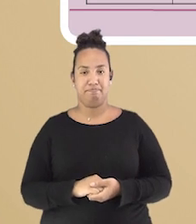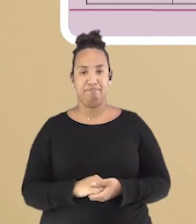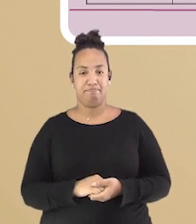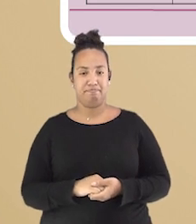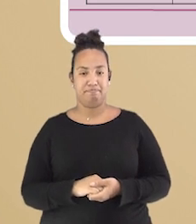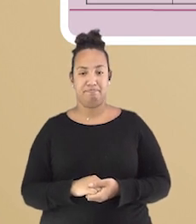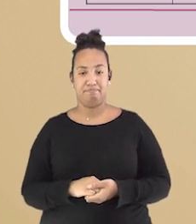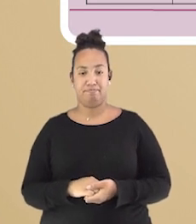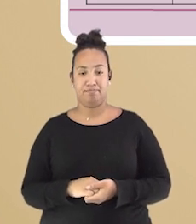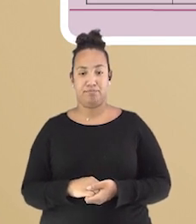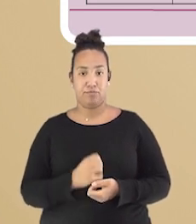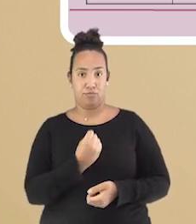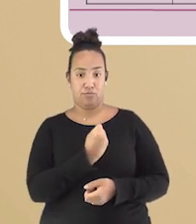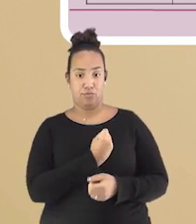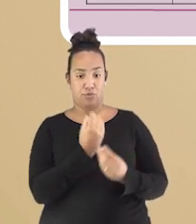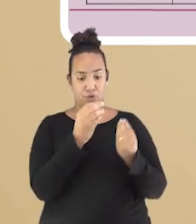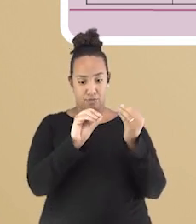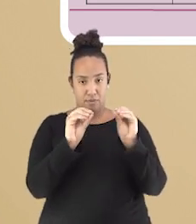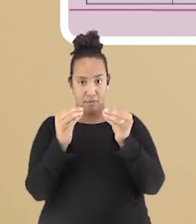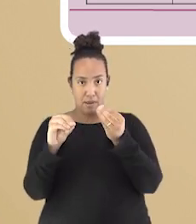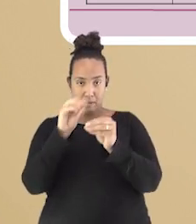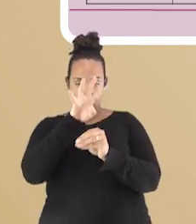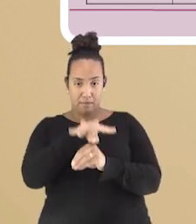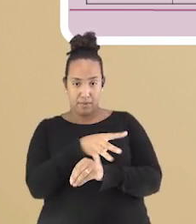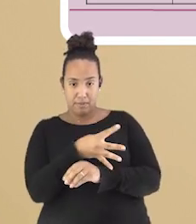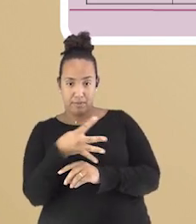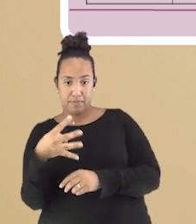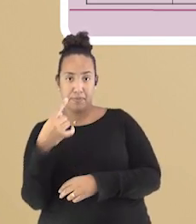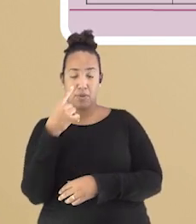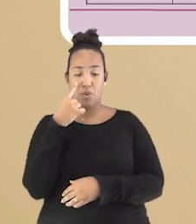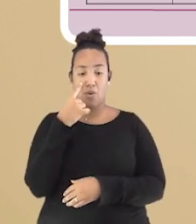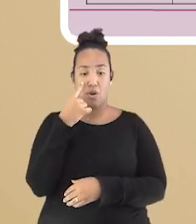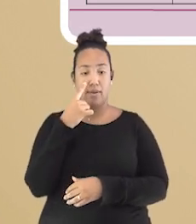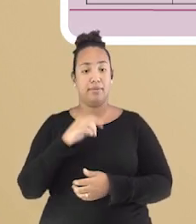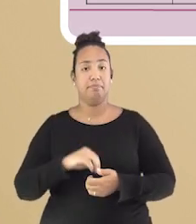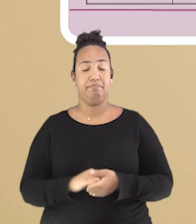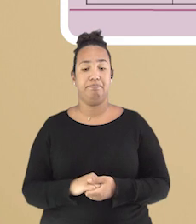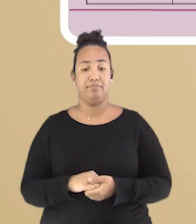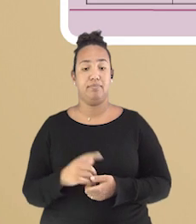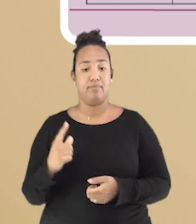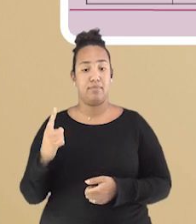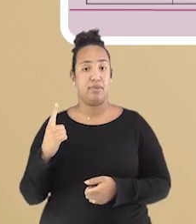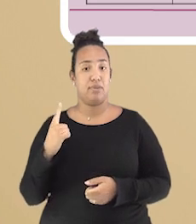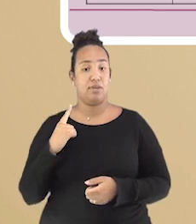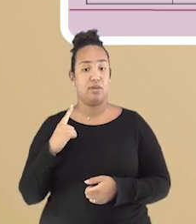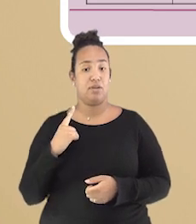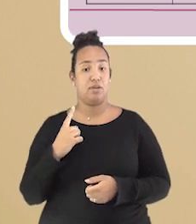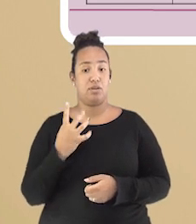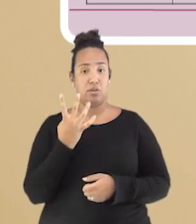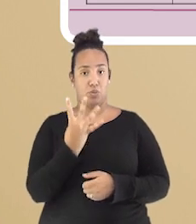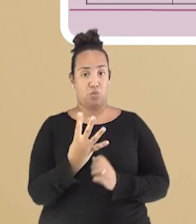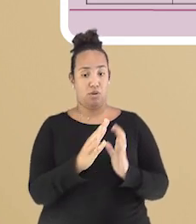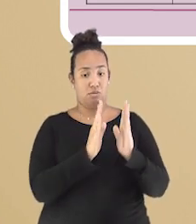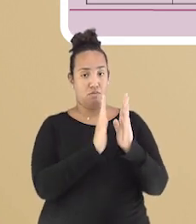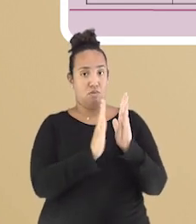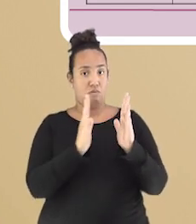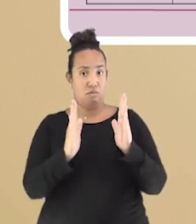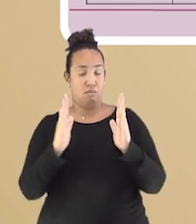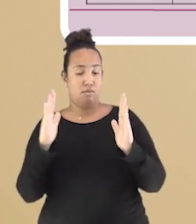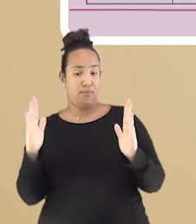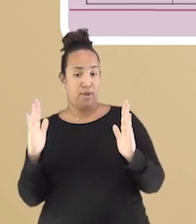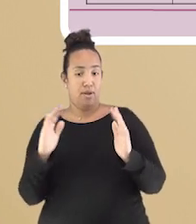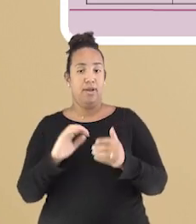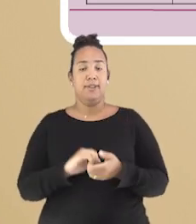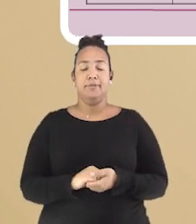a tabela de ordem e classes, observe que esse número é formado por 4 ordens. E também